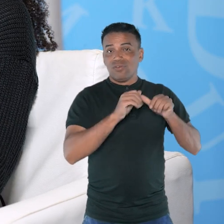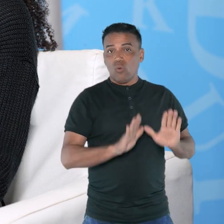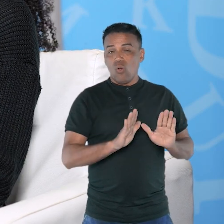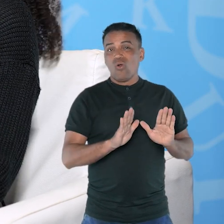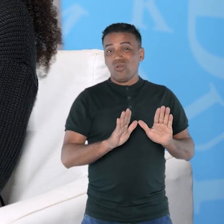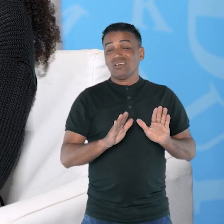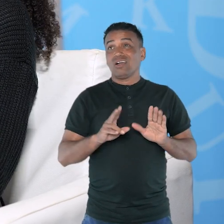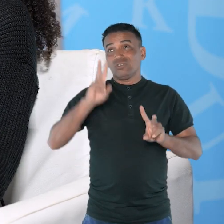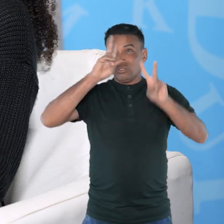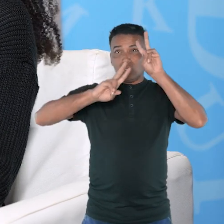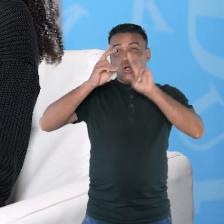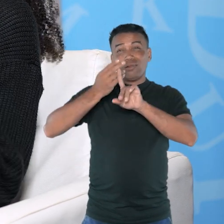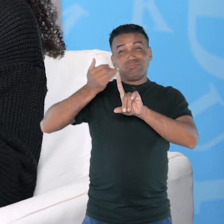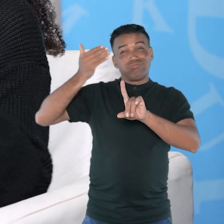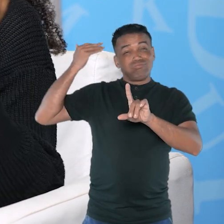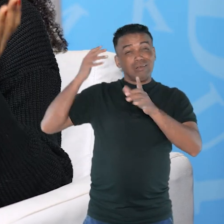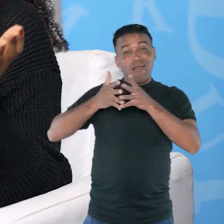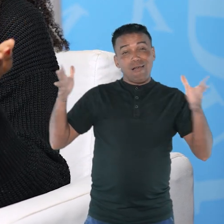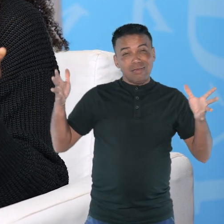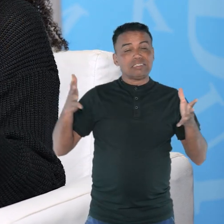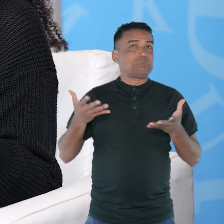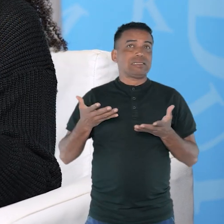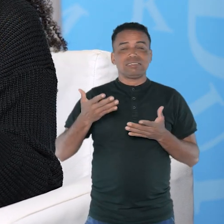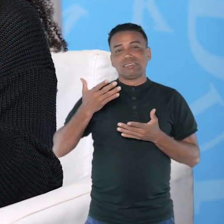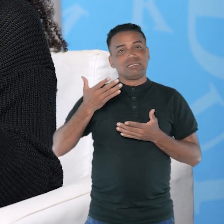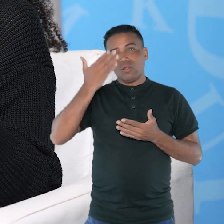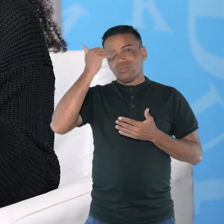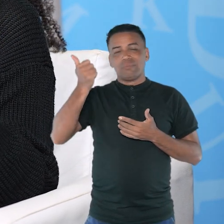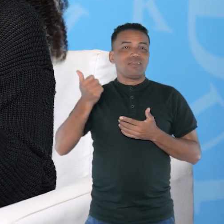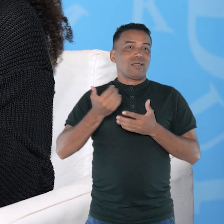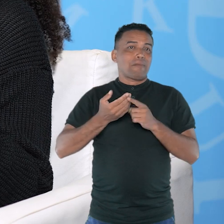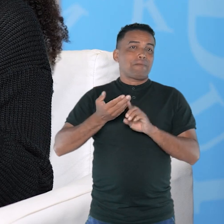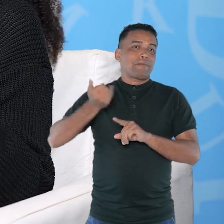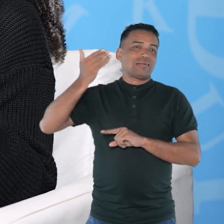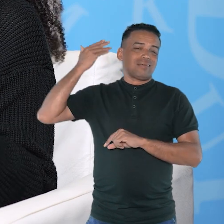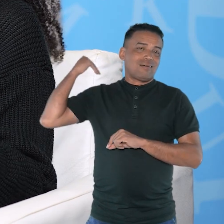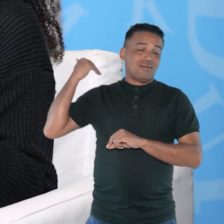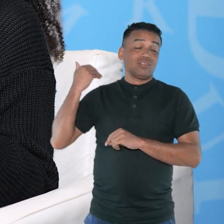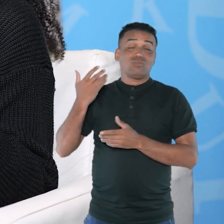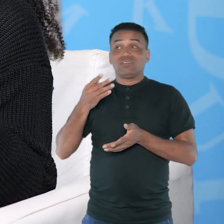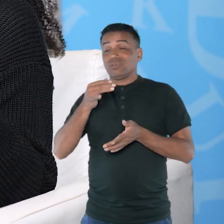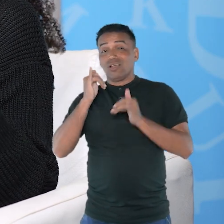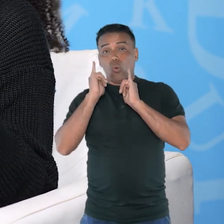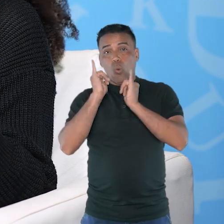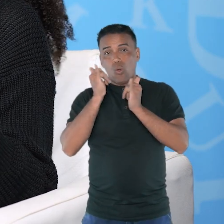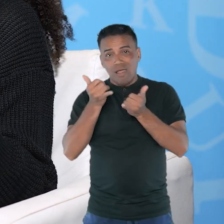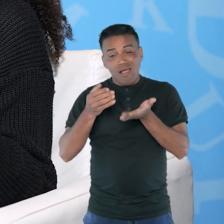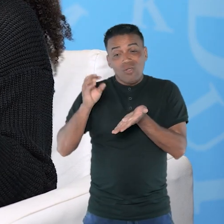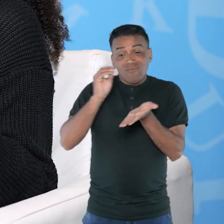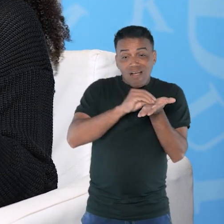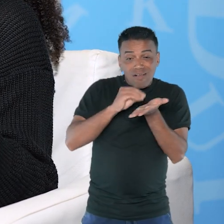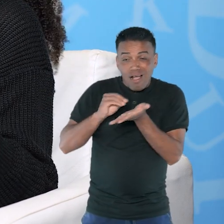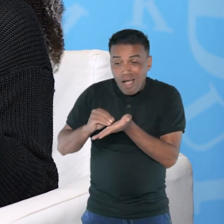trás, mas que se construiu na precariedade sem saber desse grande passado. Então, eu acho que eu quis contar das lacunas, né? E isso é muito comum